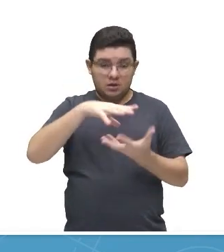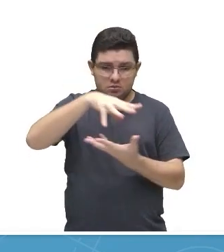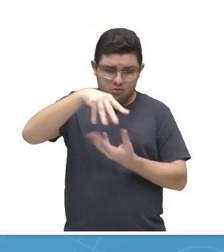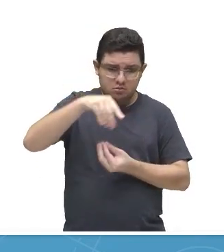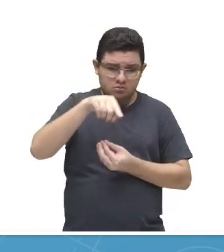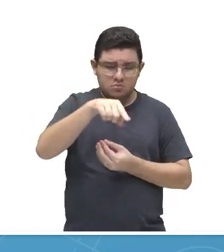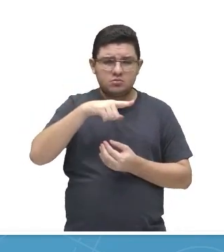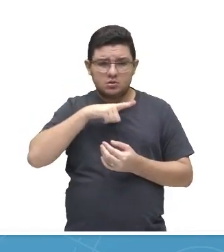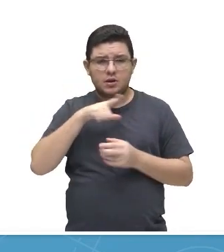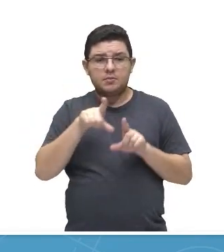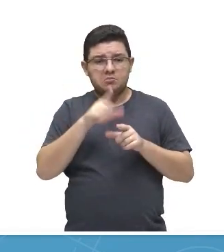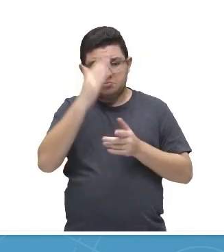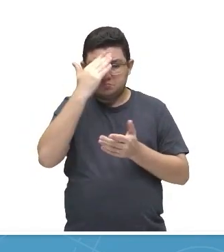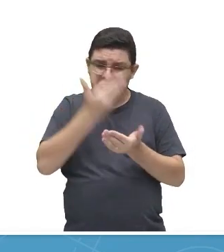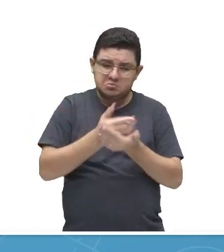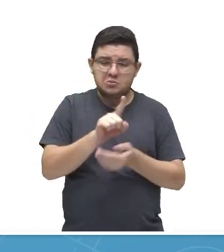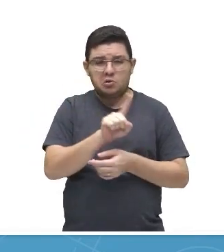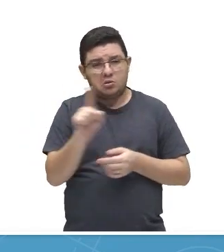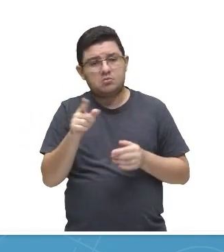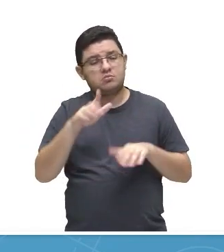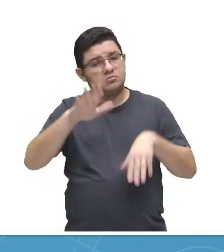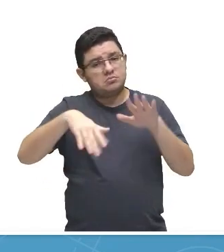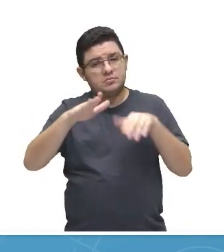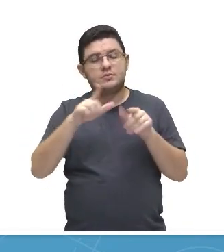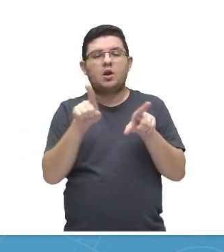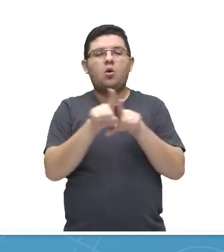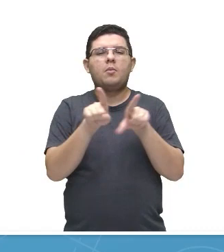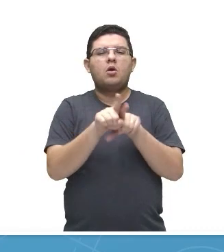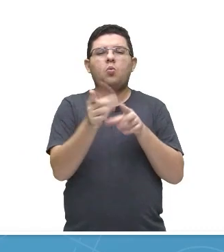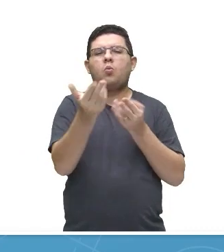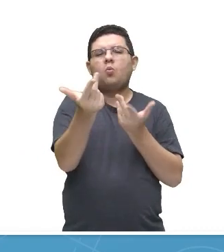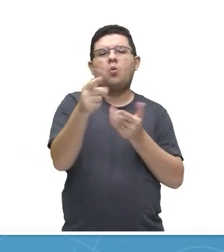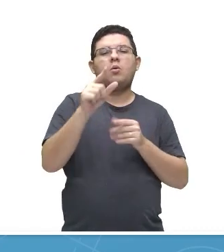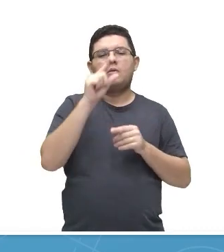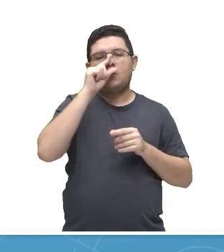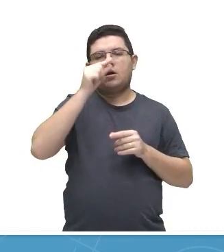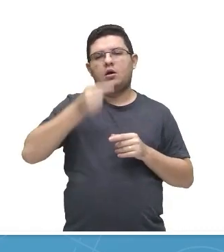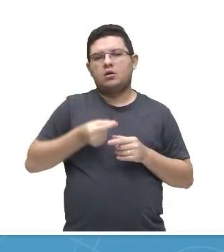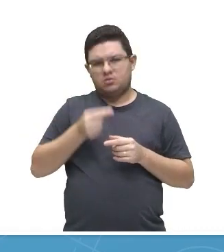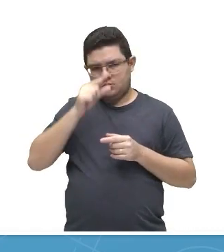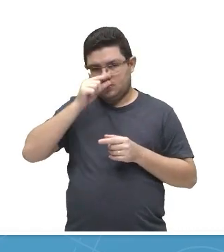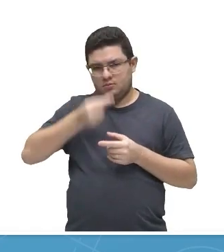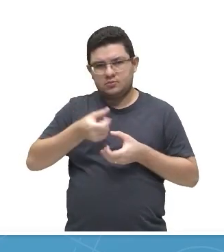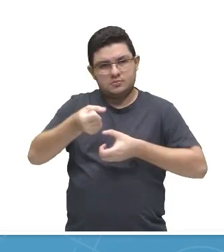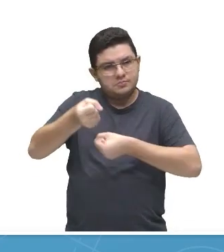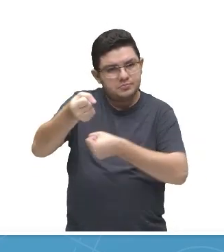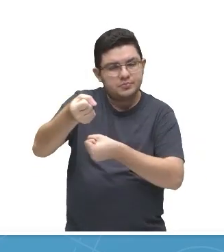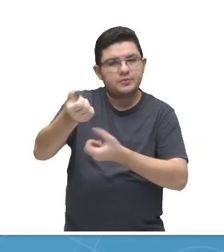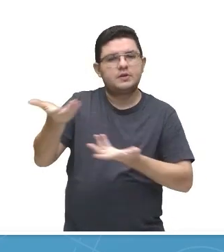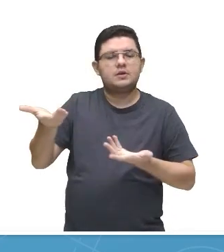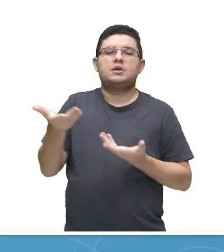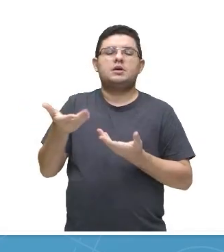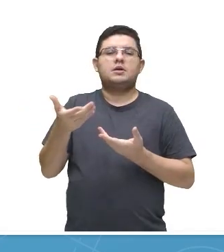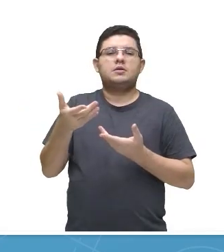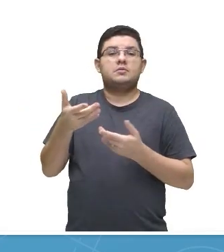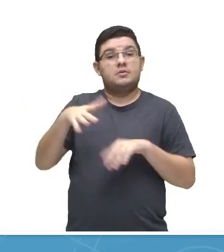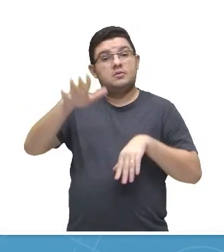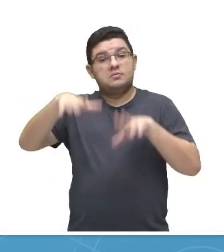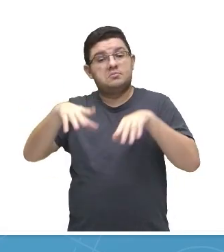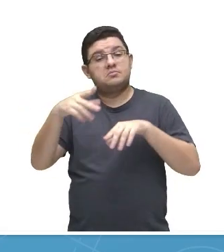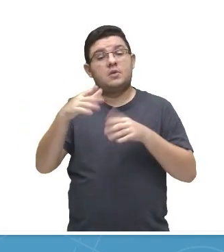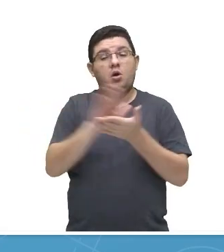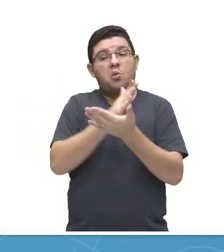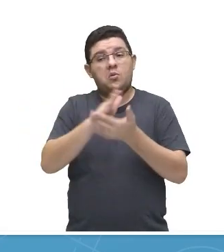você acreditar ou não. Bruxa também. Aí diz assim, não, bruxa é mais fácil de acreditar. Pois é. Mas, de repente, existem